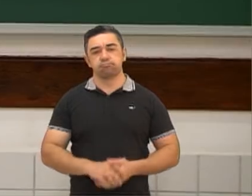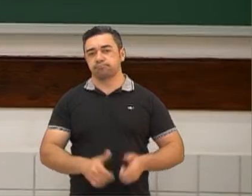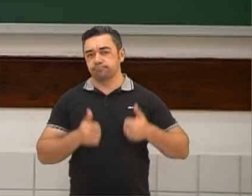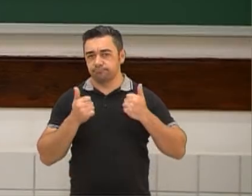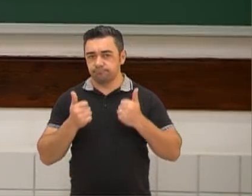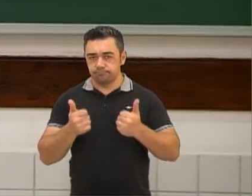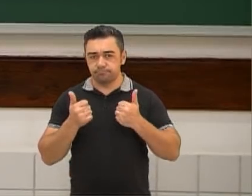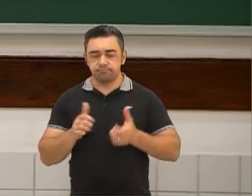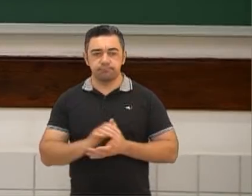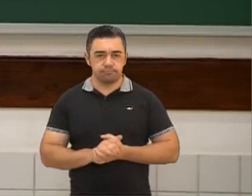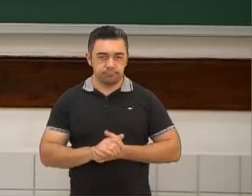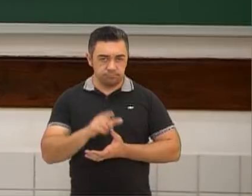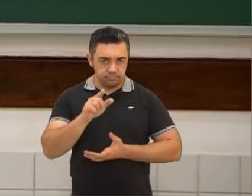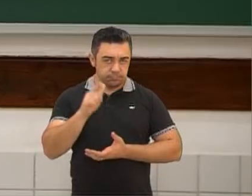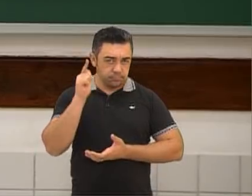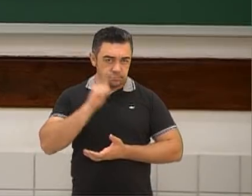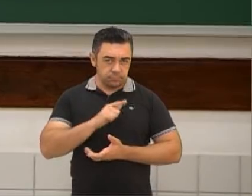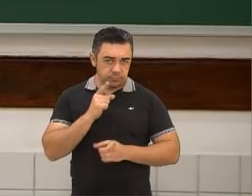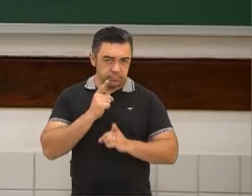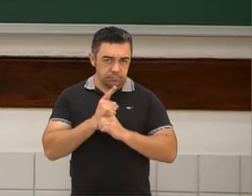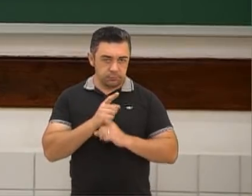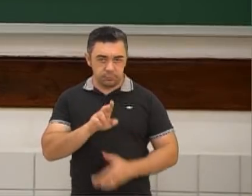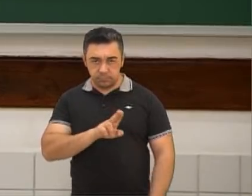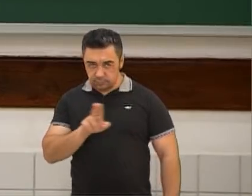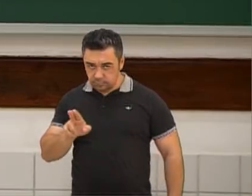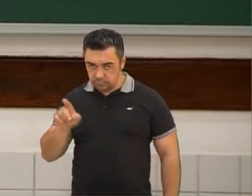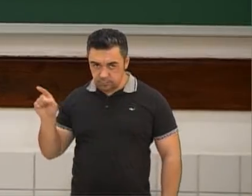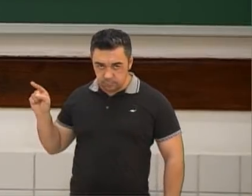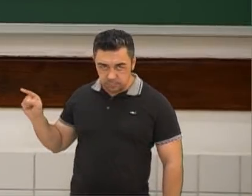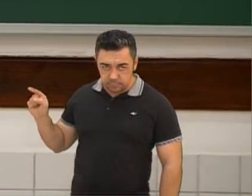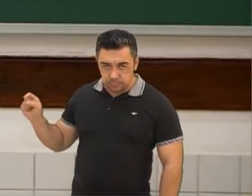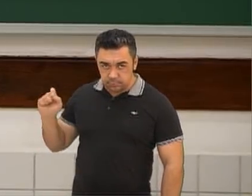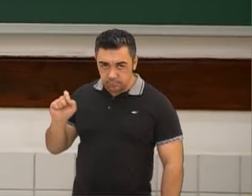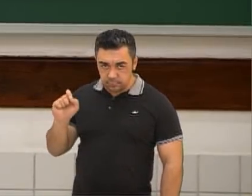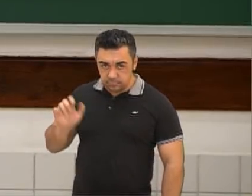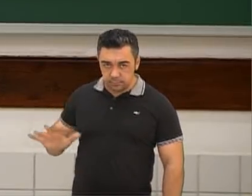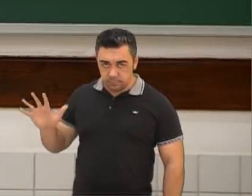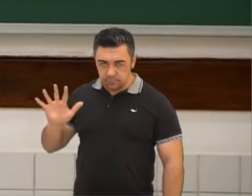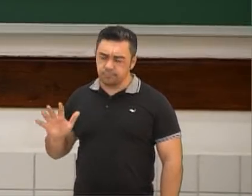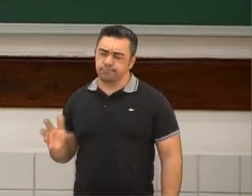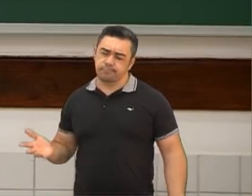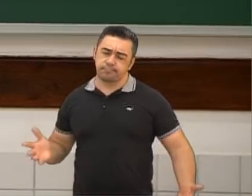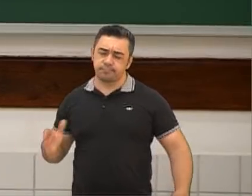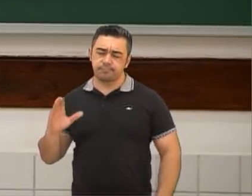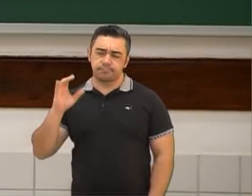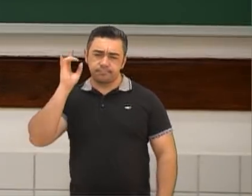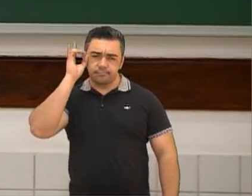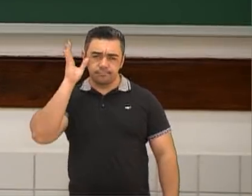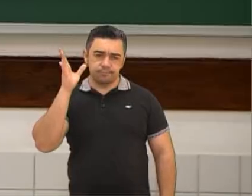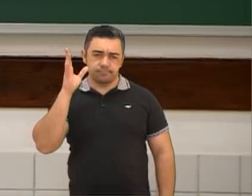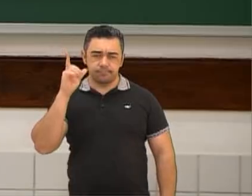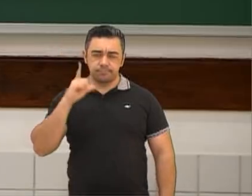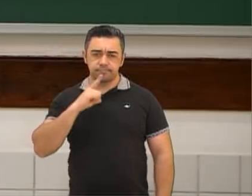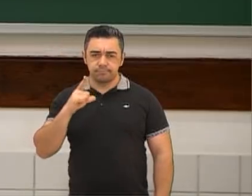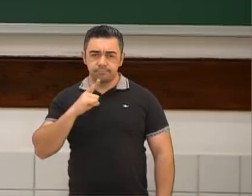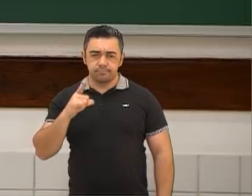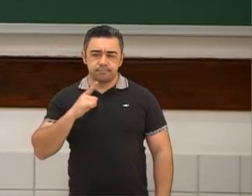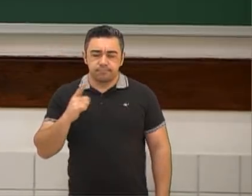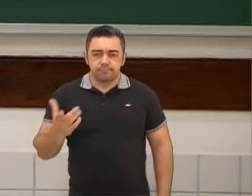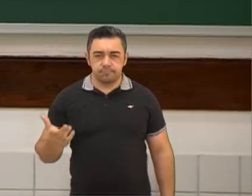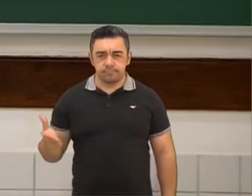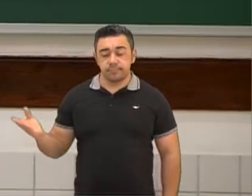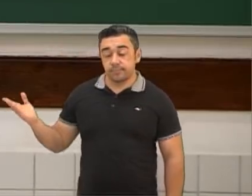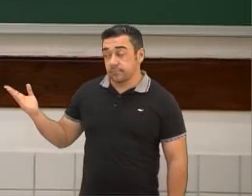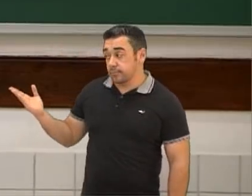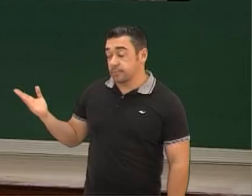Muito bem. Você conseguiu identificar a nossa imagem? Eu acredito que sim, né? Ela está bem